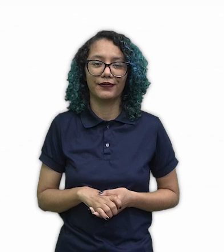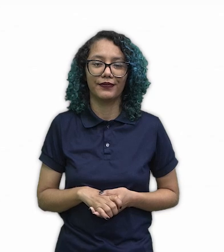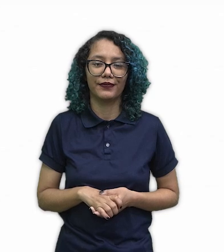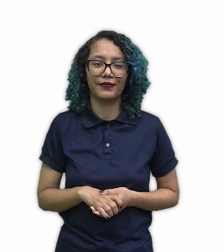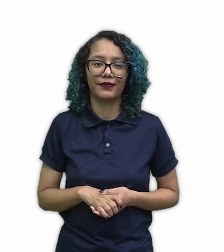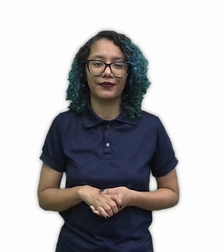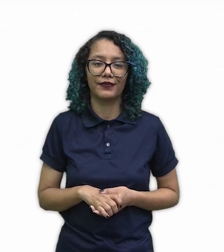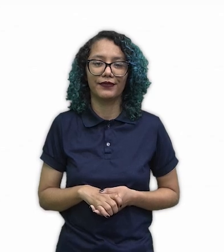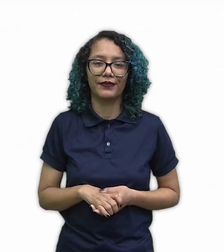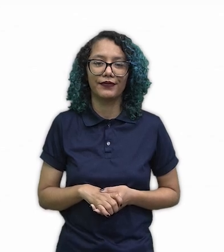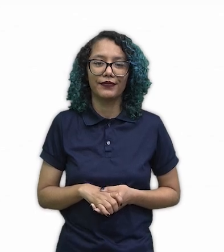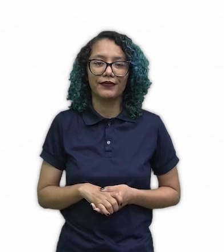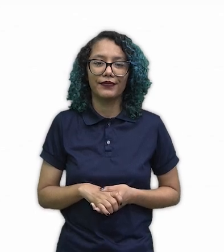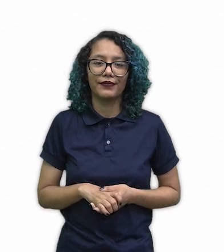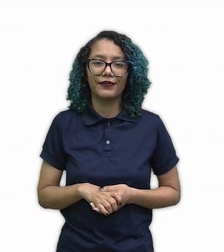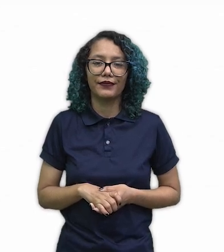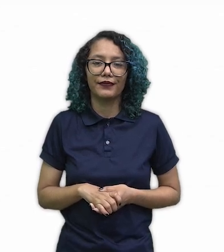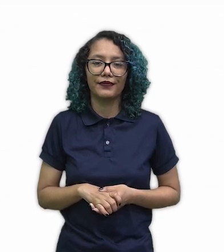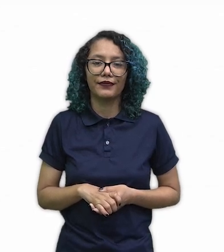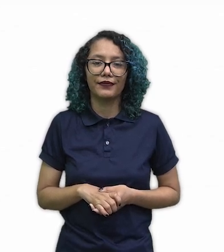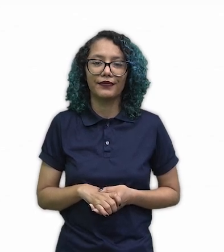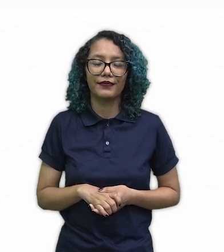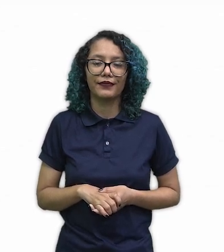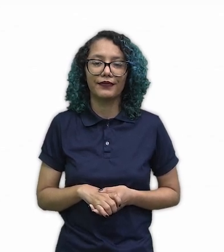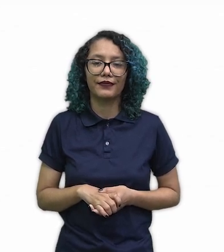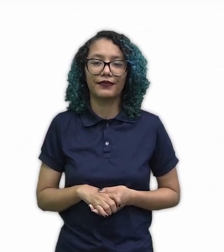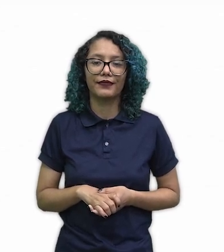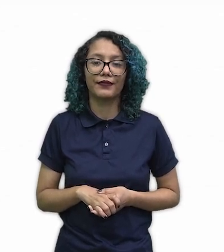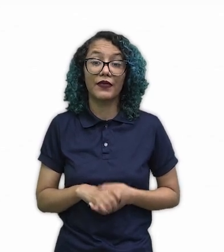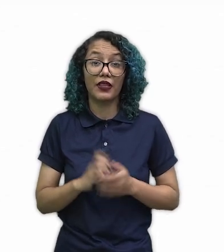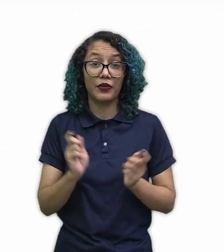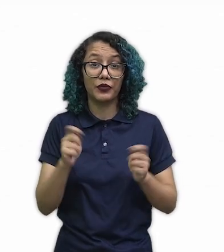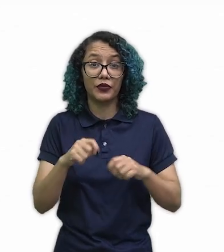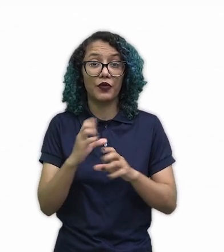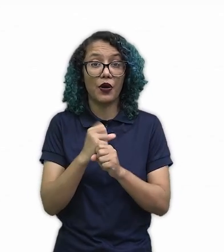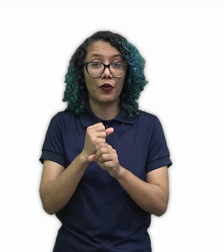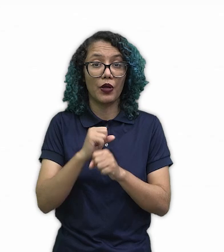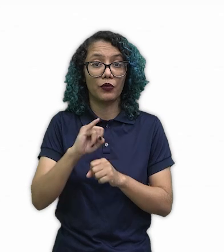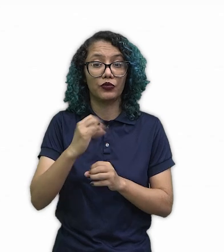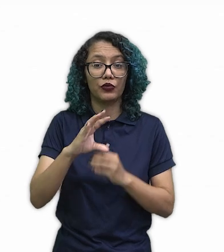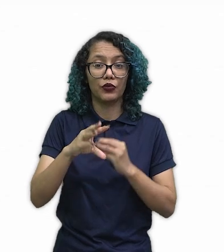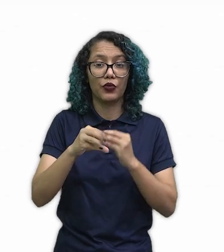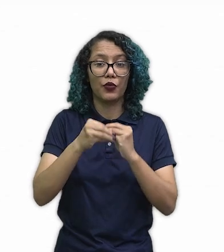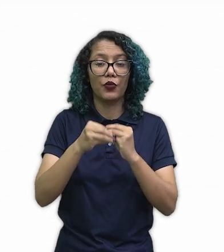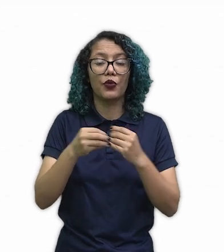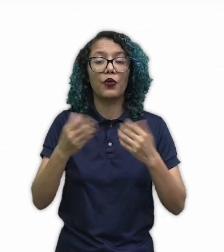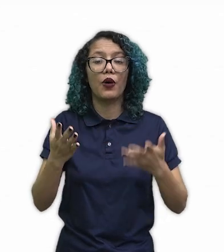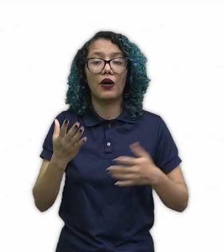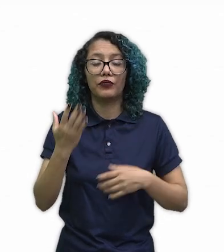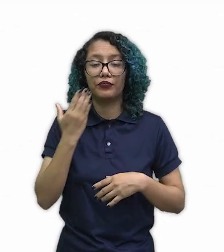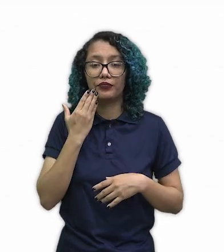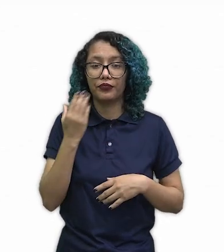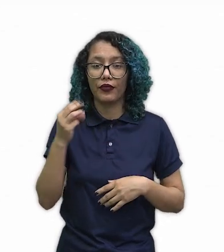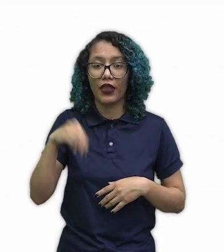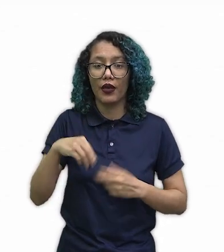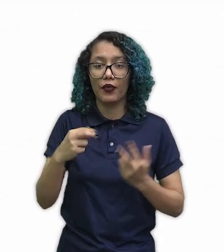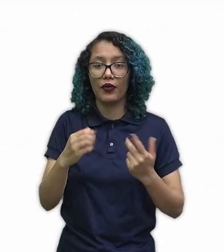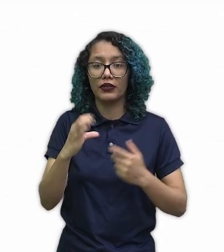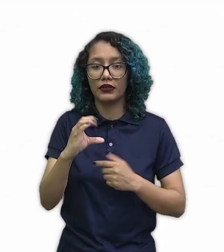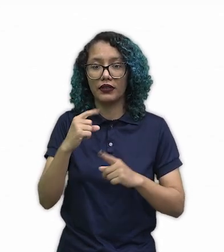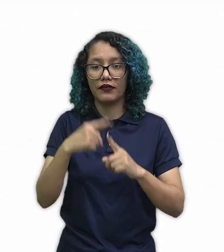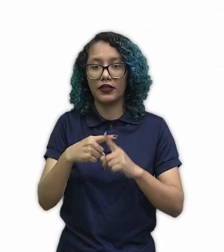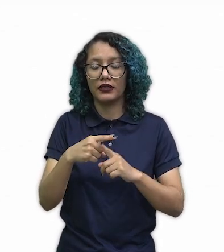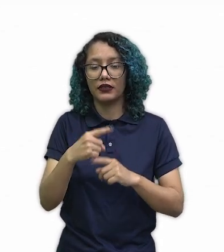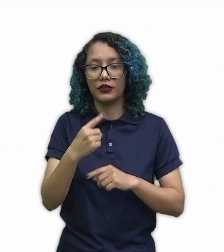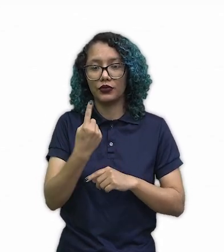montante em um investimento com juros compostos é montante igual ao capital